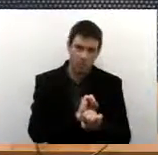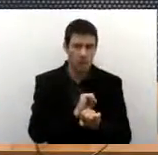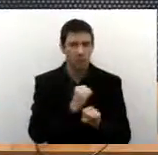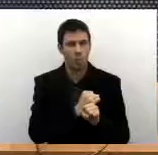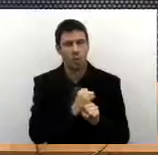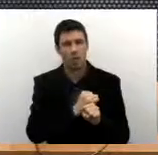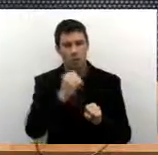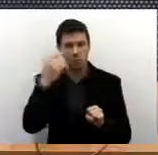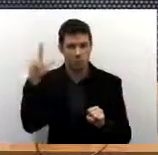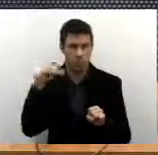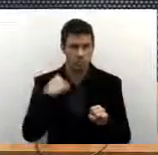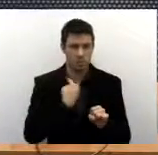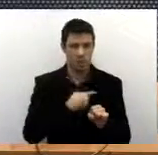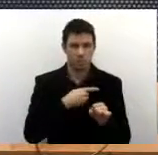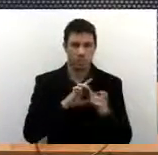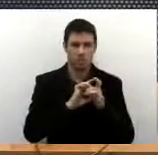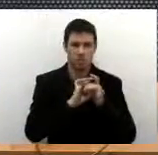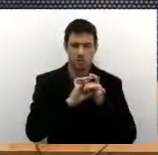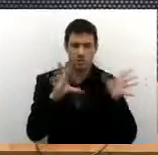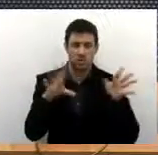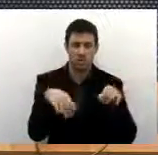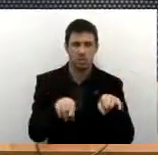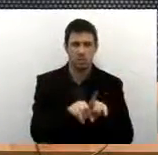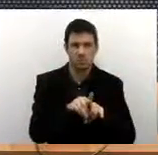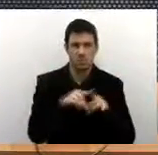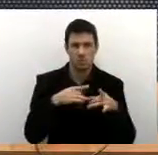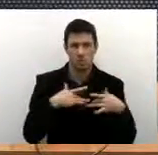poder colocar à disposição dos vereadores,